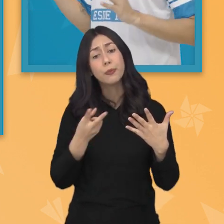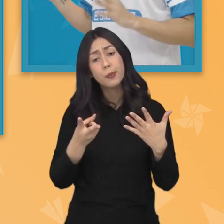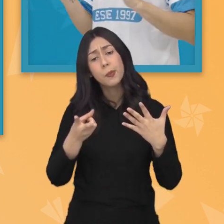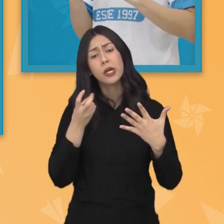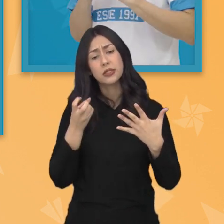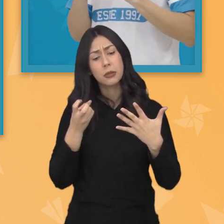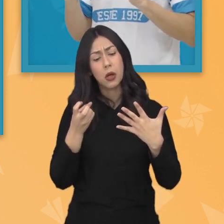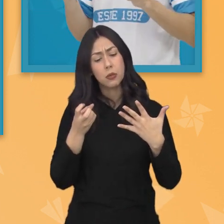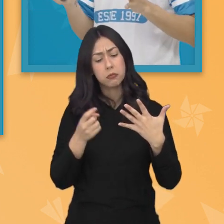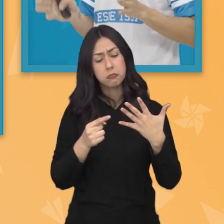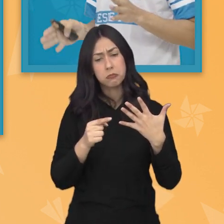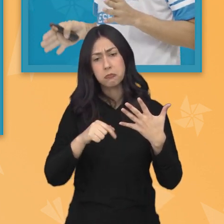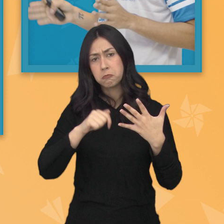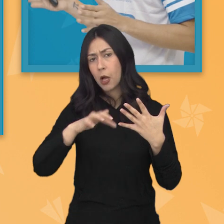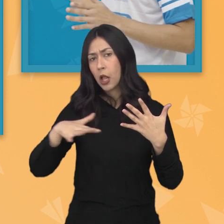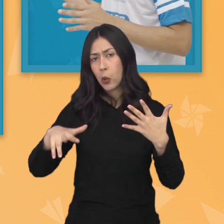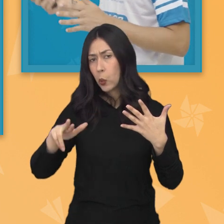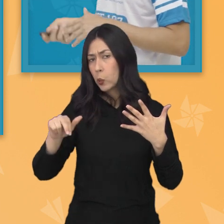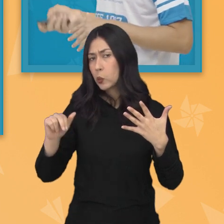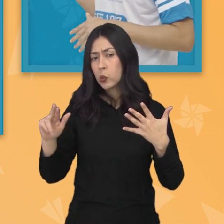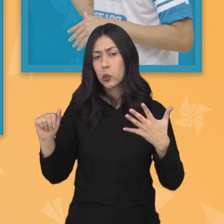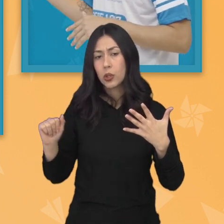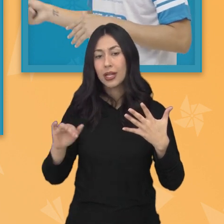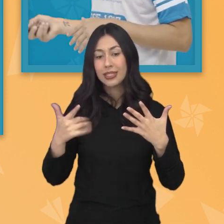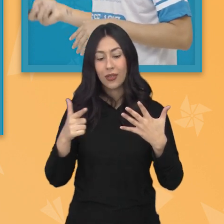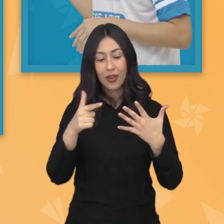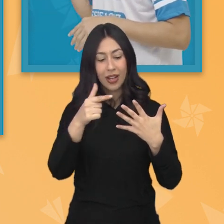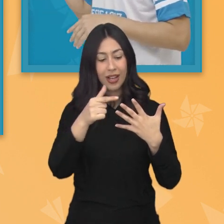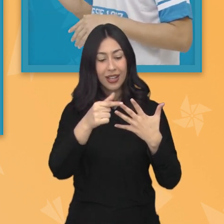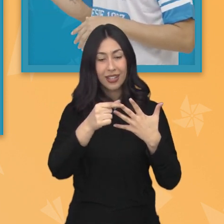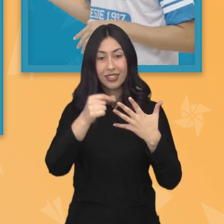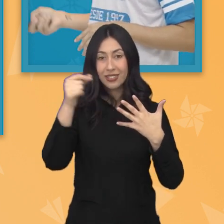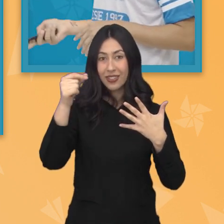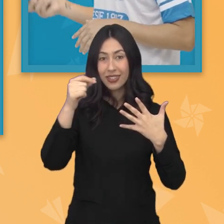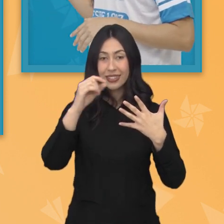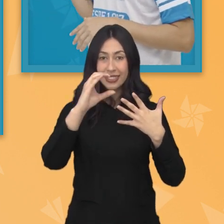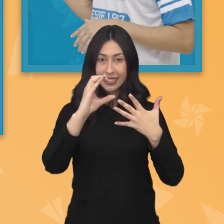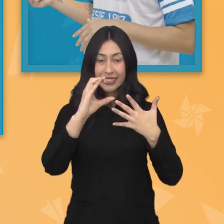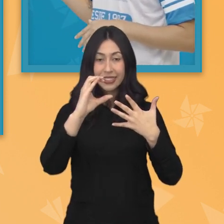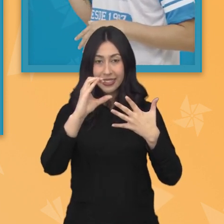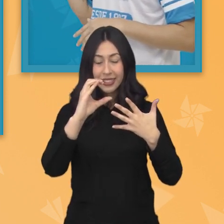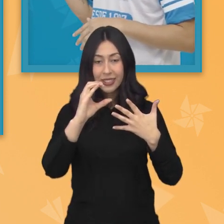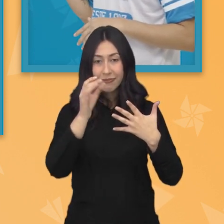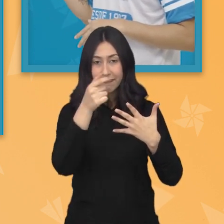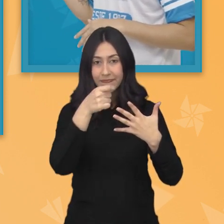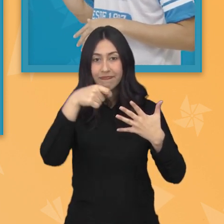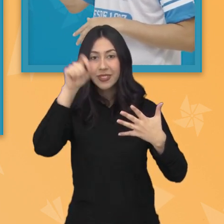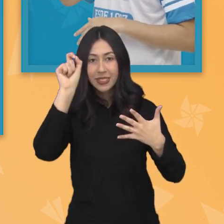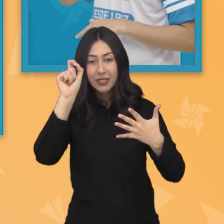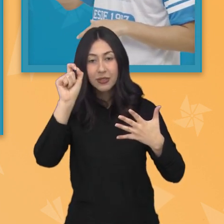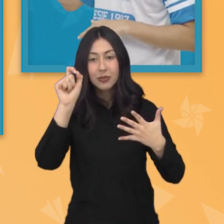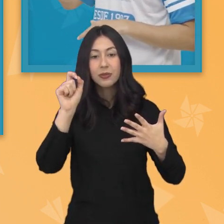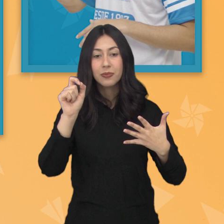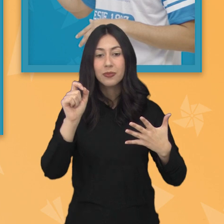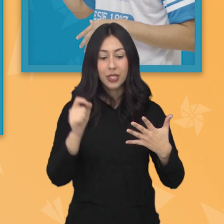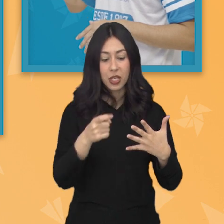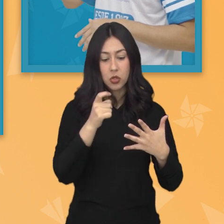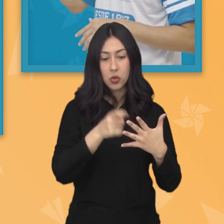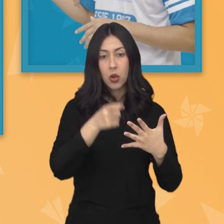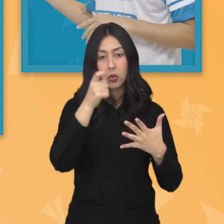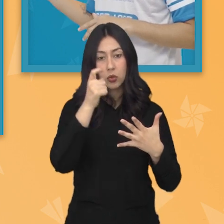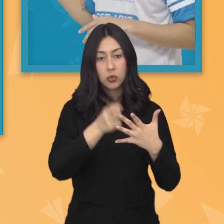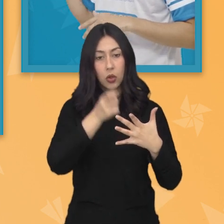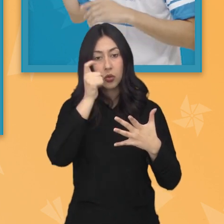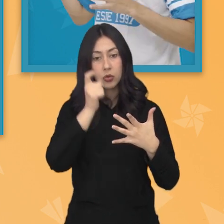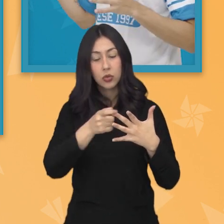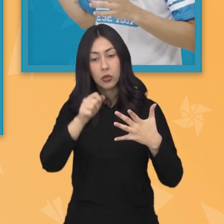nenhum desses momentos ele está no seu estado líquido. Então a gente fica com a alternativa C, que é onde ele está no estado sólido, né, a 20 graus Celsius, a